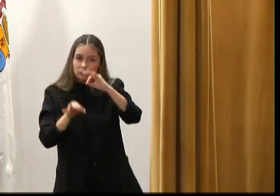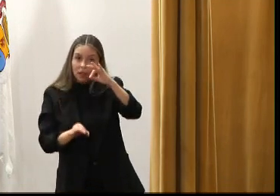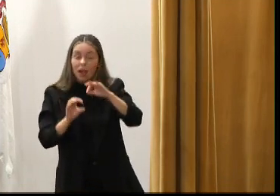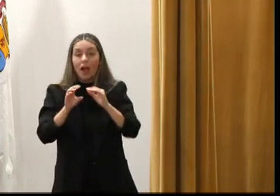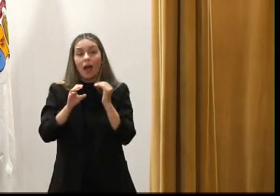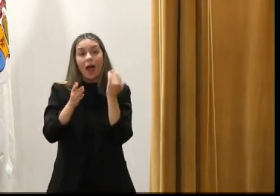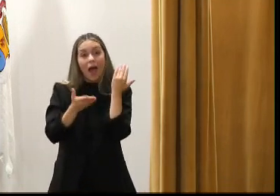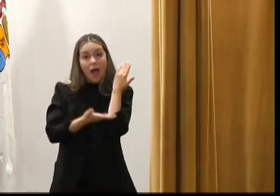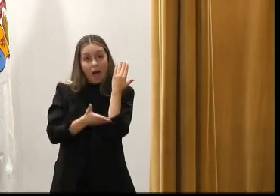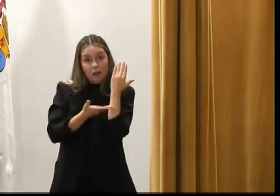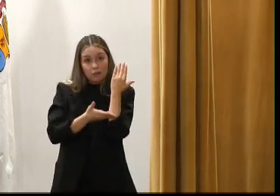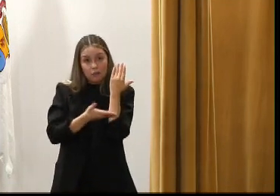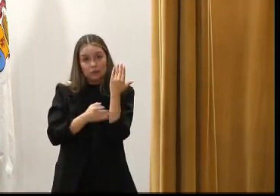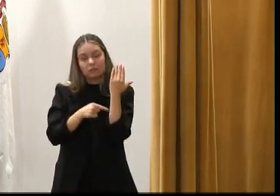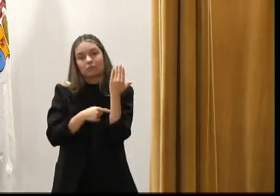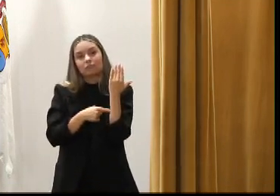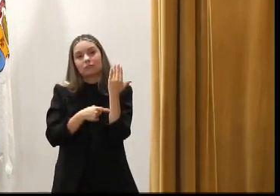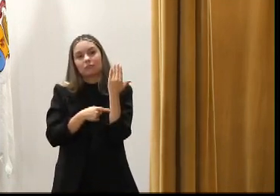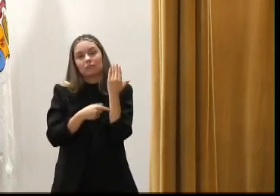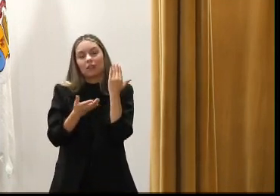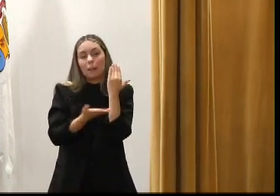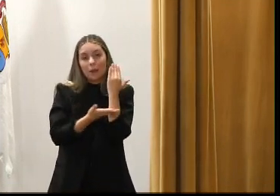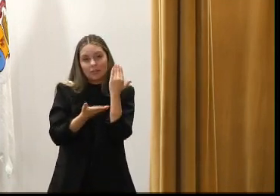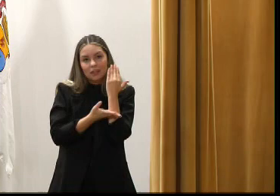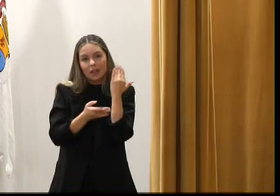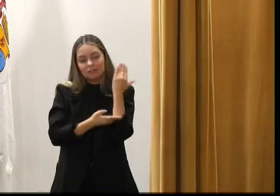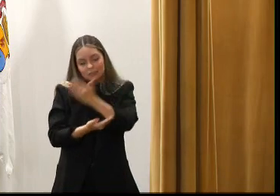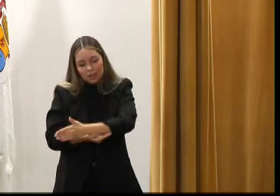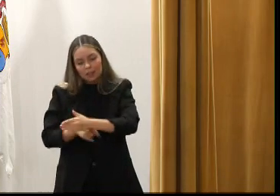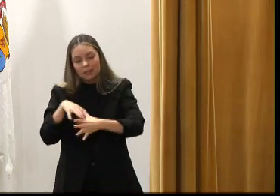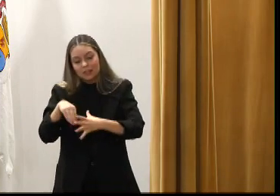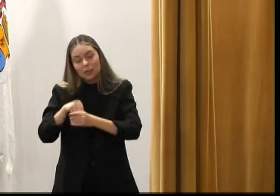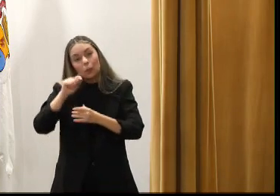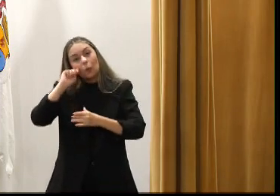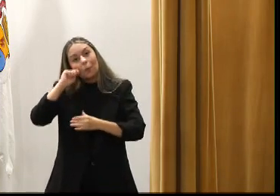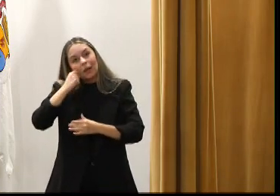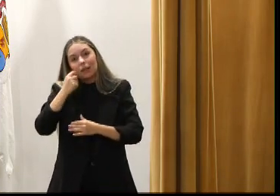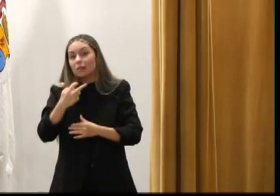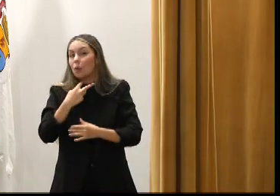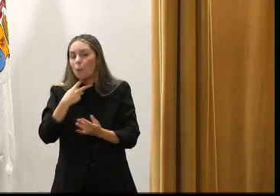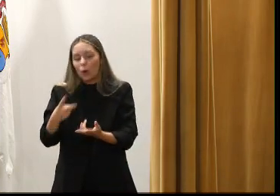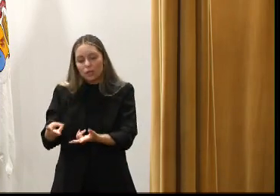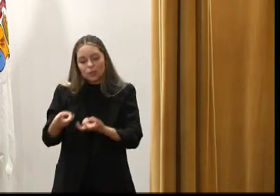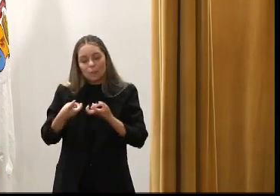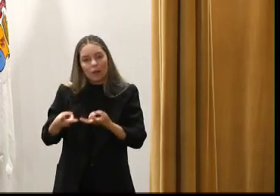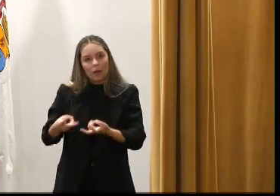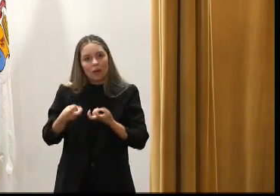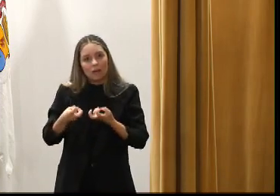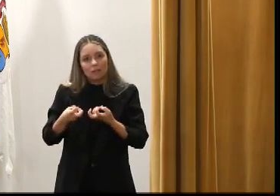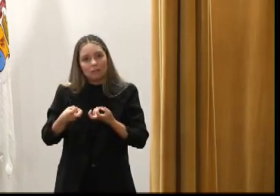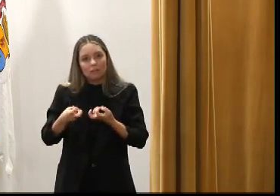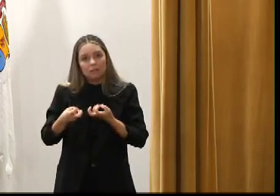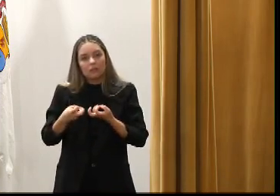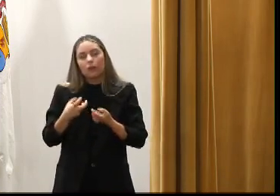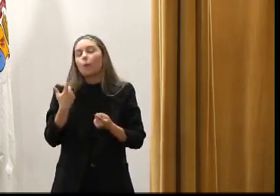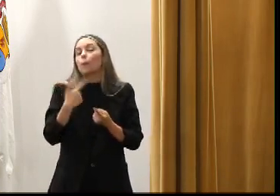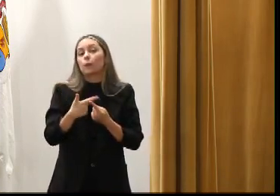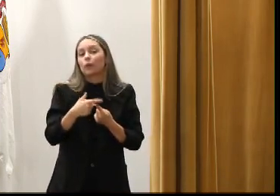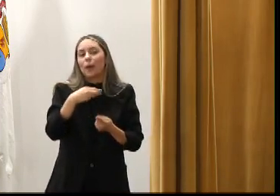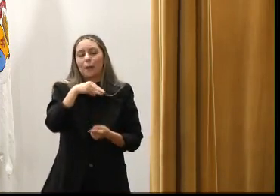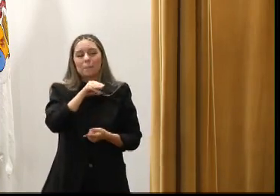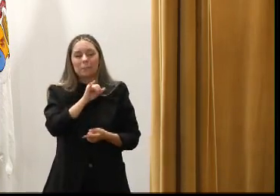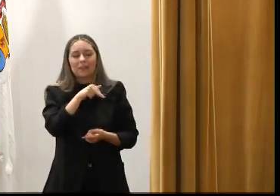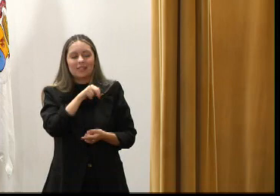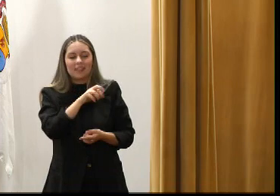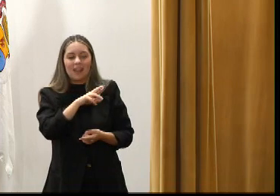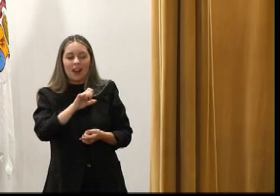carvão não pode ser retirado, né, dentro de uma região metropolitana. O carvão deixou de ser um bem mineral que